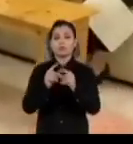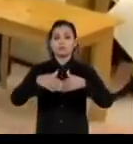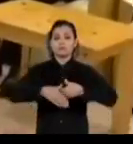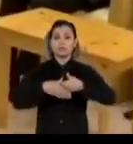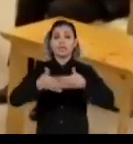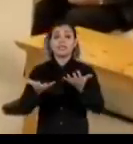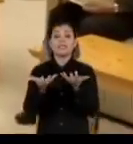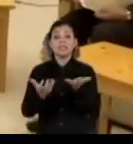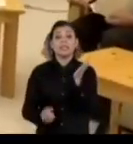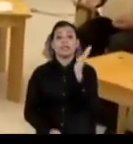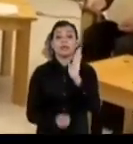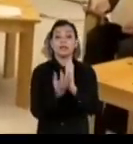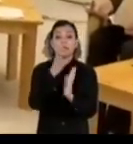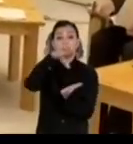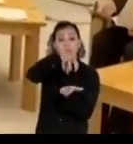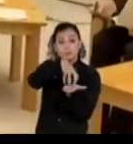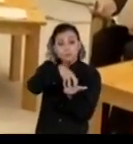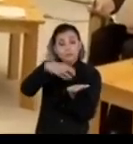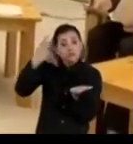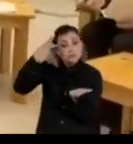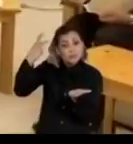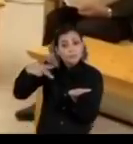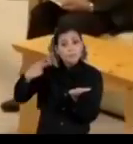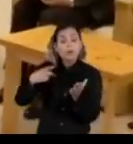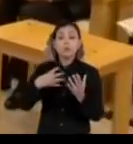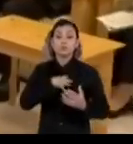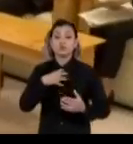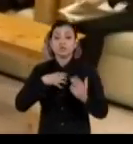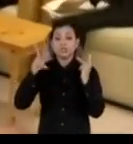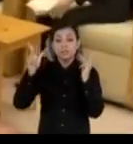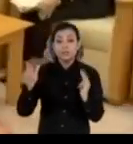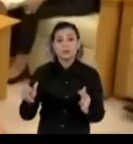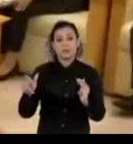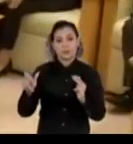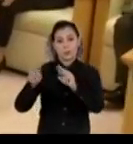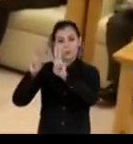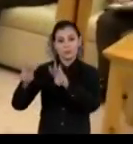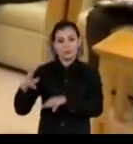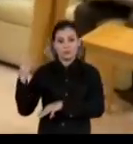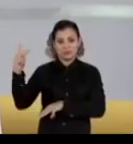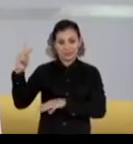cultural chamado de Casa São Paulo, nos moldes da Japan House.